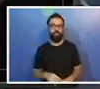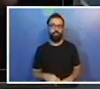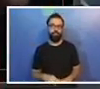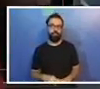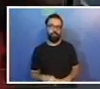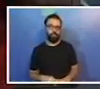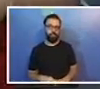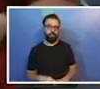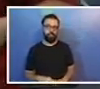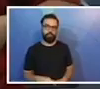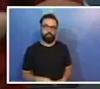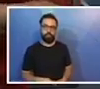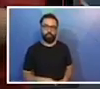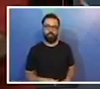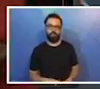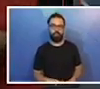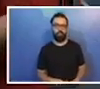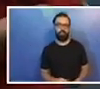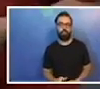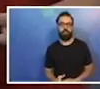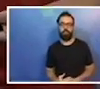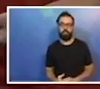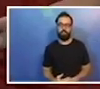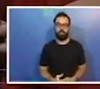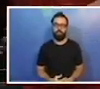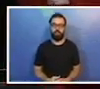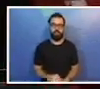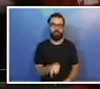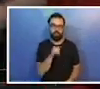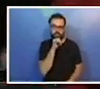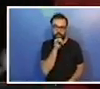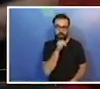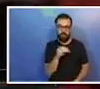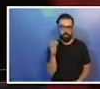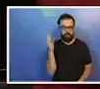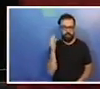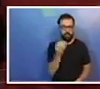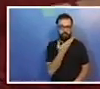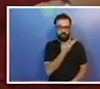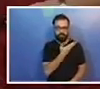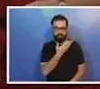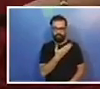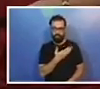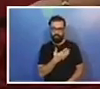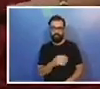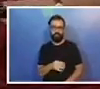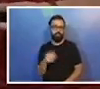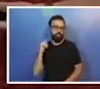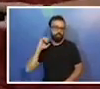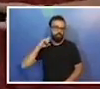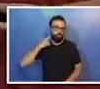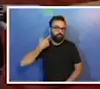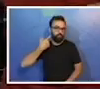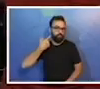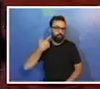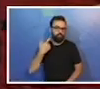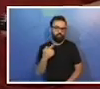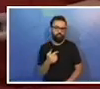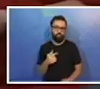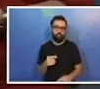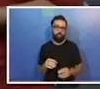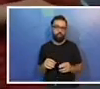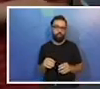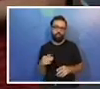os invasores naquele lugar. O exemplo que veio nessa imagem, olha, poluição, olha o cardume,